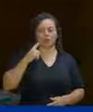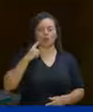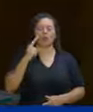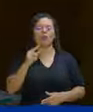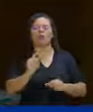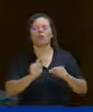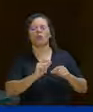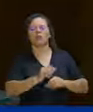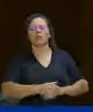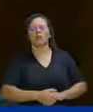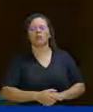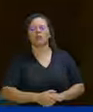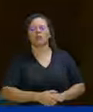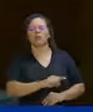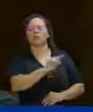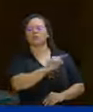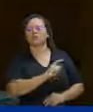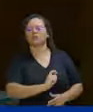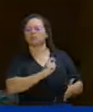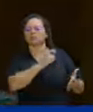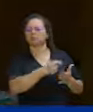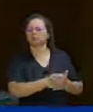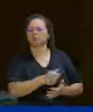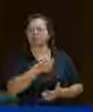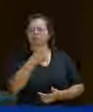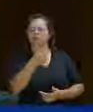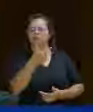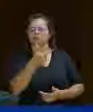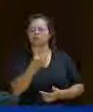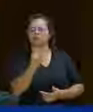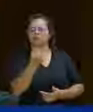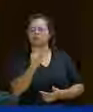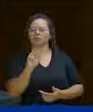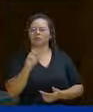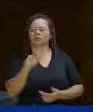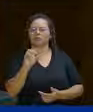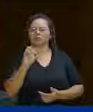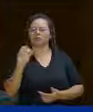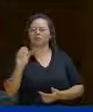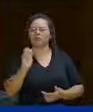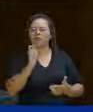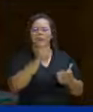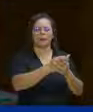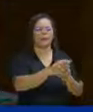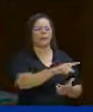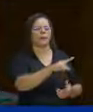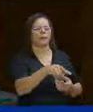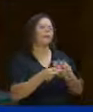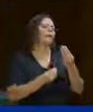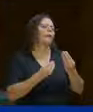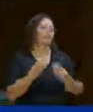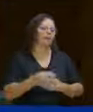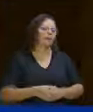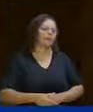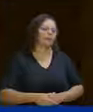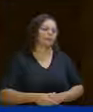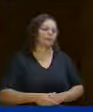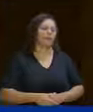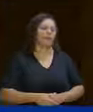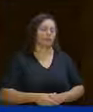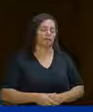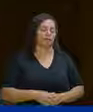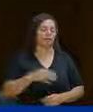aferir se os valores pagos, R$ 128 mil, estão em desacordo com os preços praticados